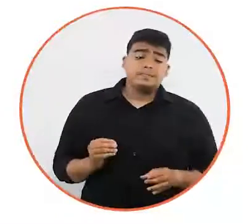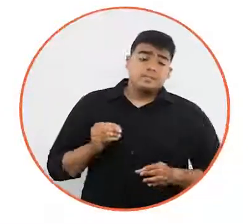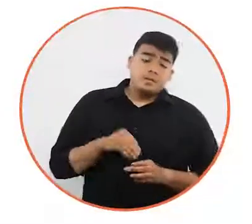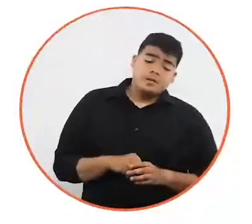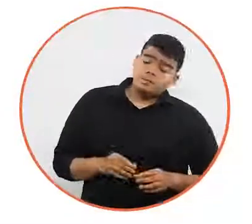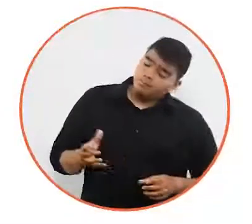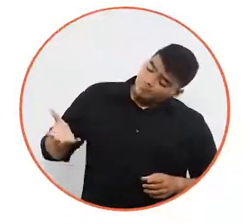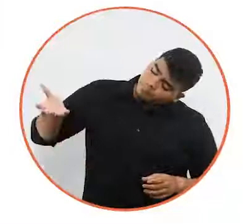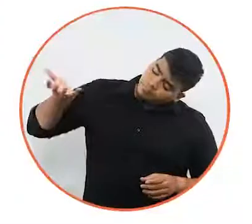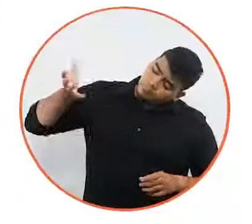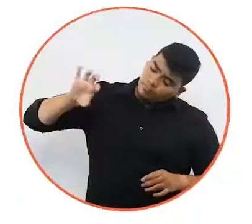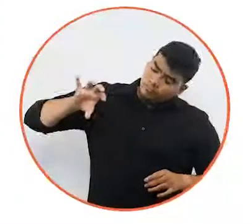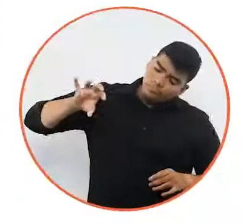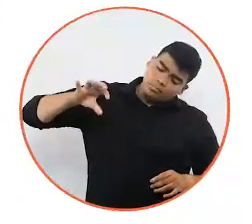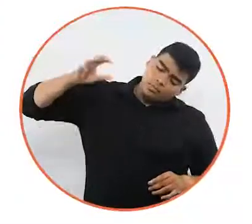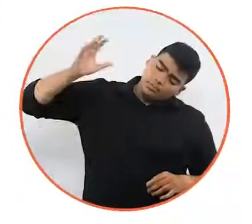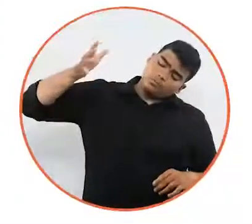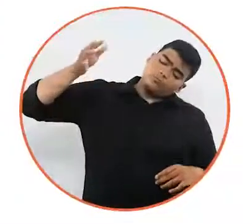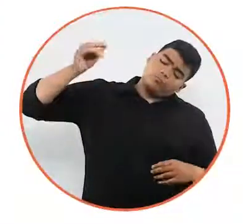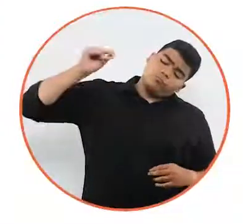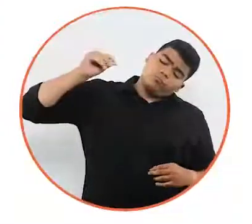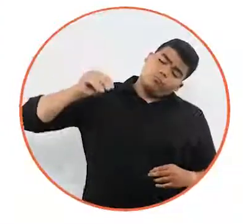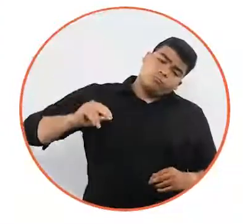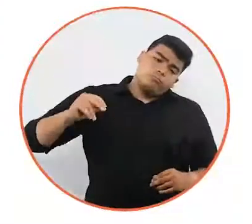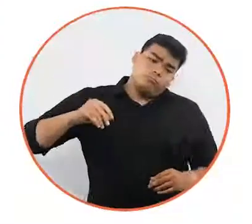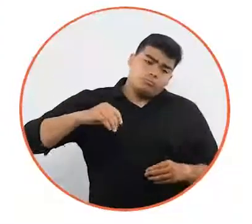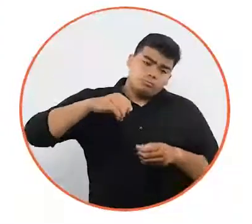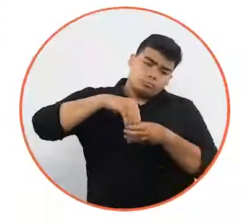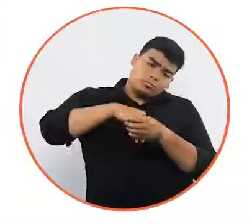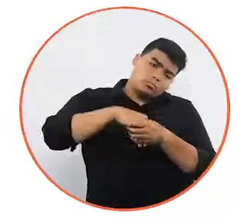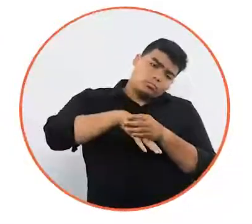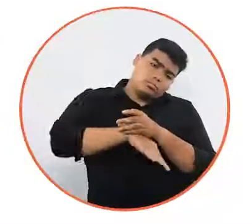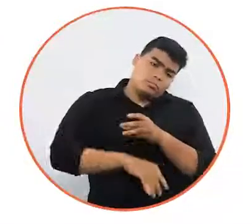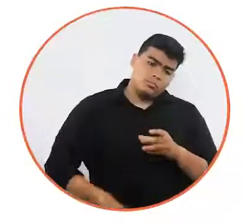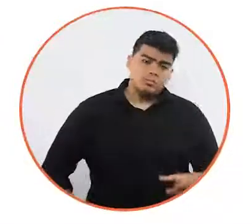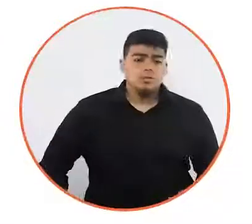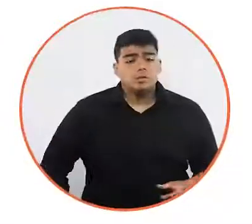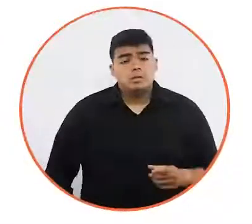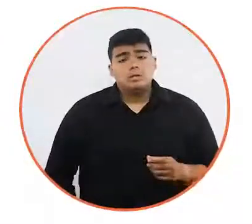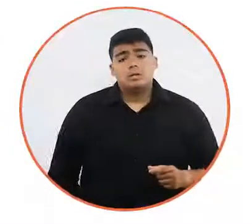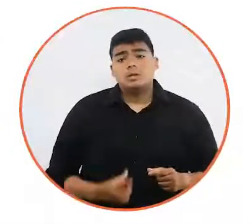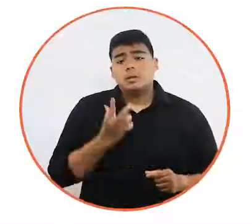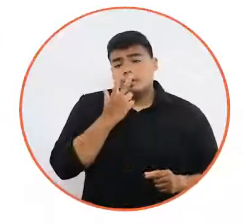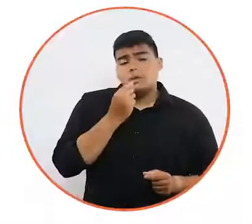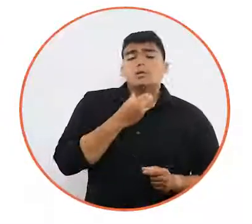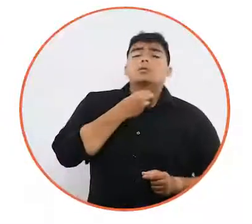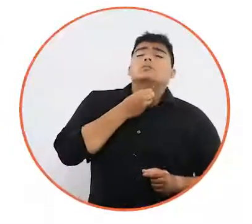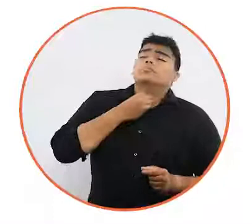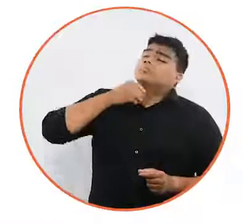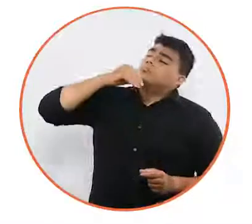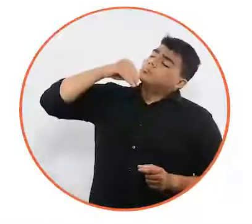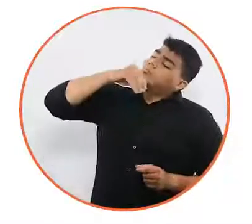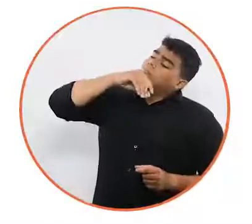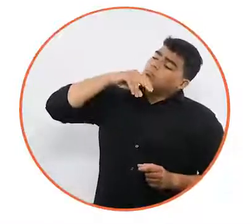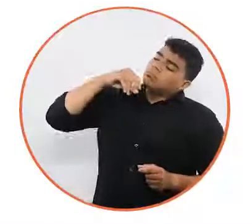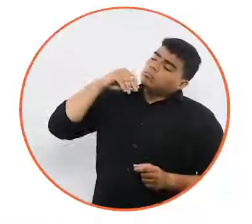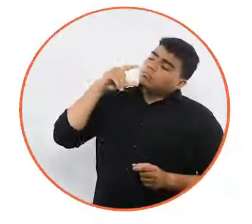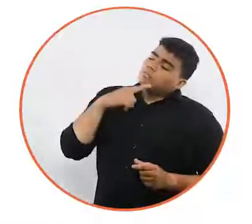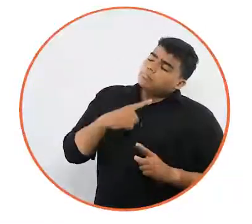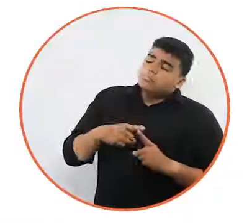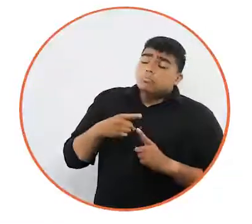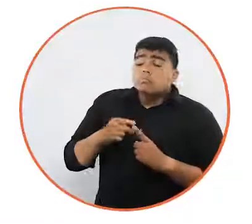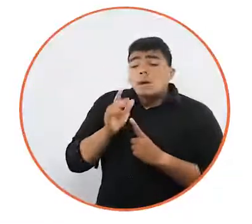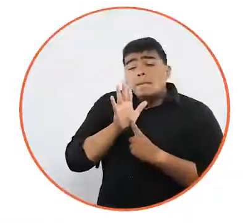funil, e aí, né, descendo pela ampulheta, vai passar ali no cano da ampulheta, como se fosse uma garganta, para cair lá embaixo, tá? Por que